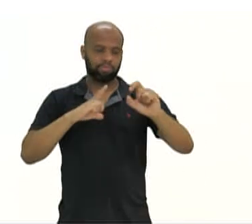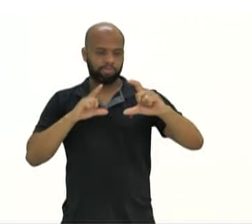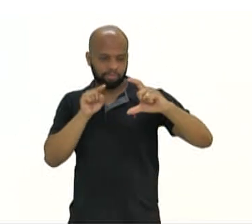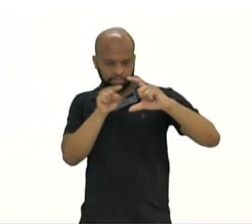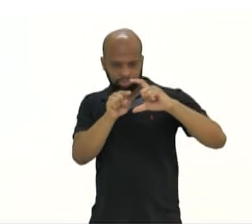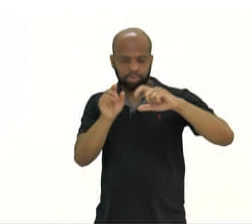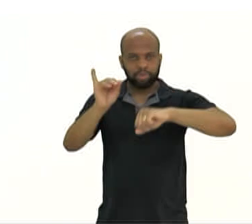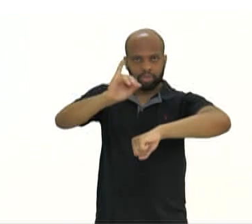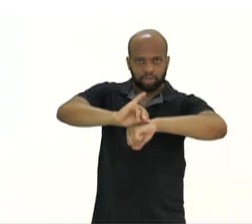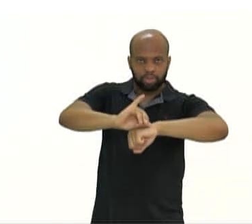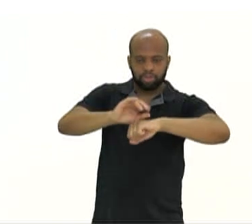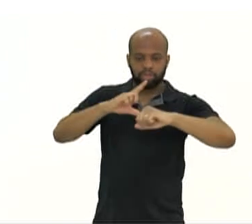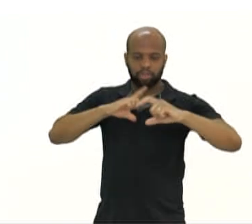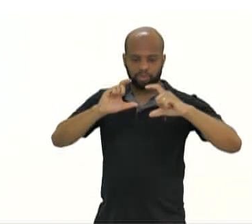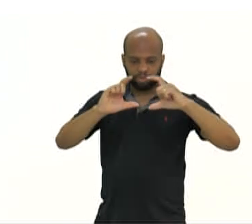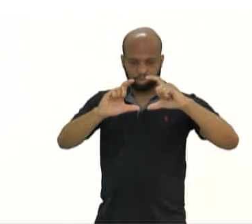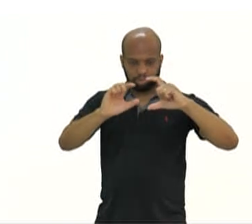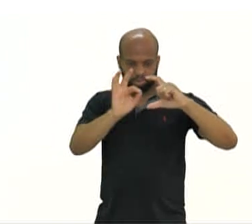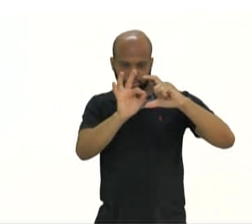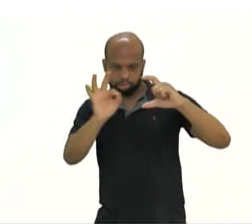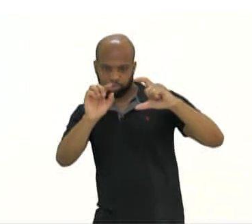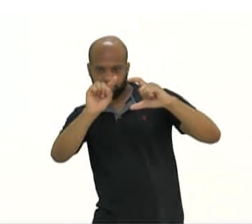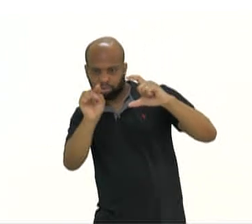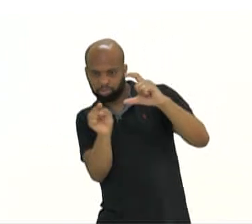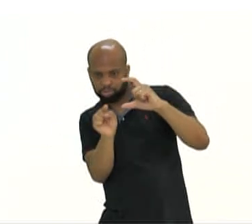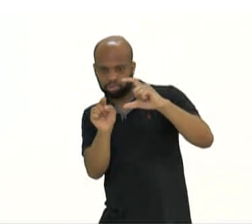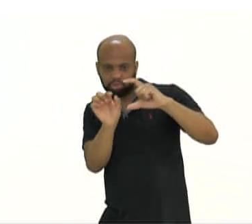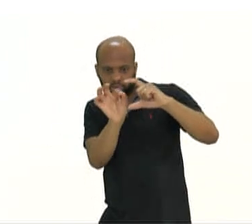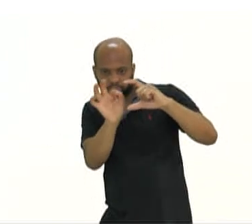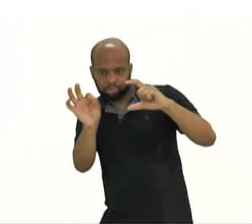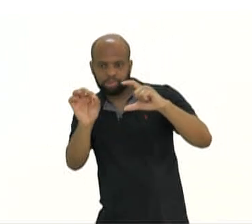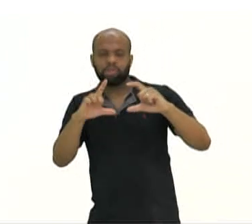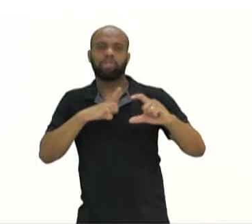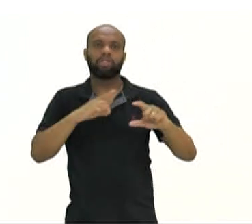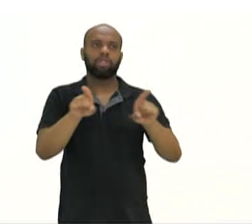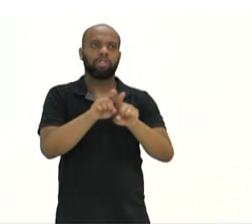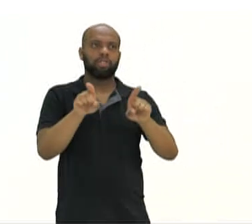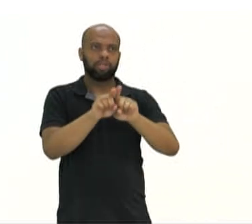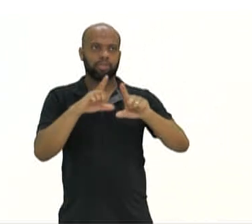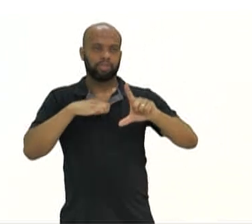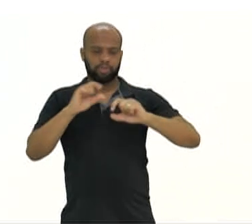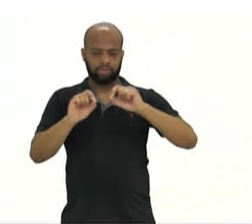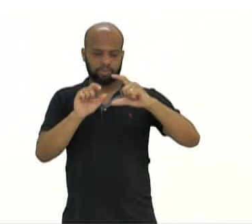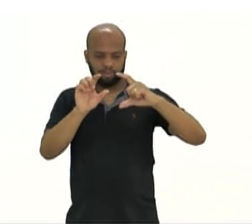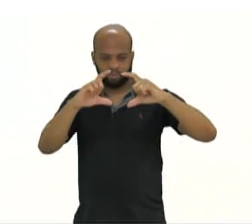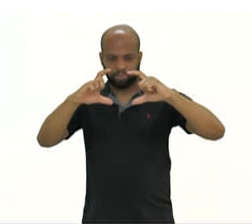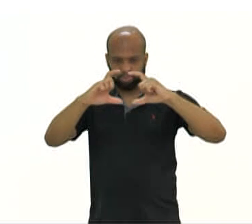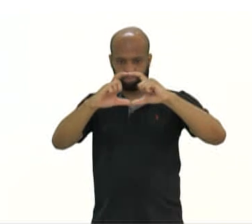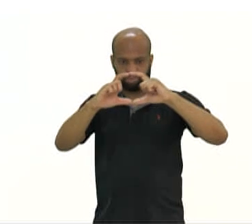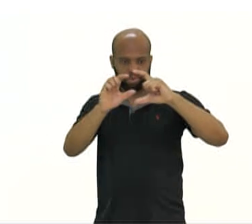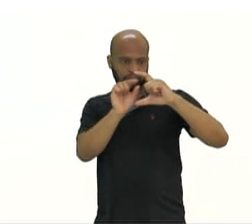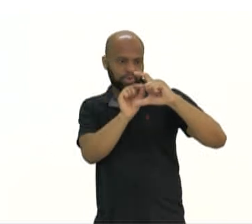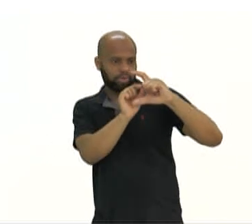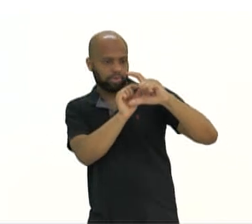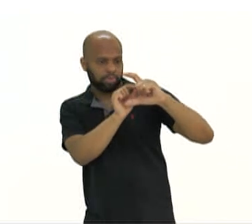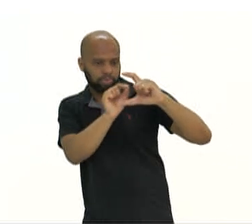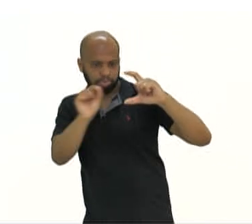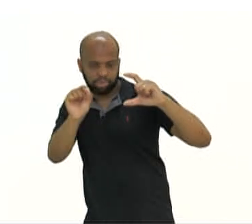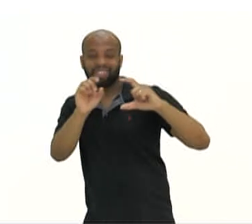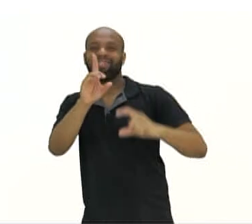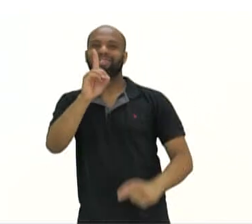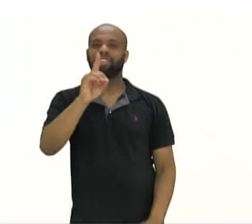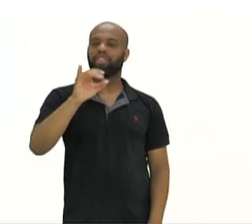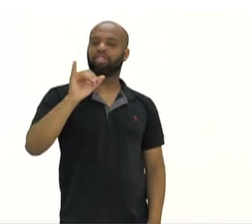central e uma das extremidades da figura. Tá? Já o diâmetro equivale a 2 vezes o tamanho do raio, posto